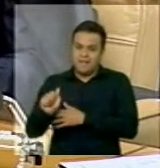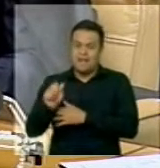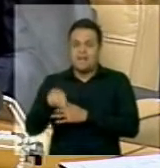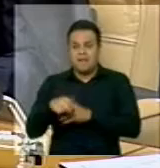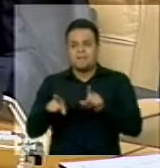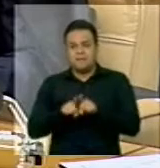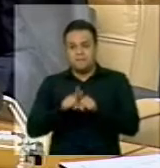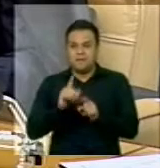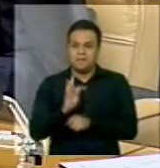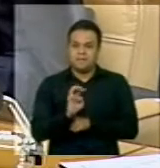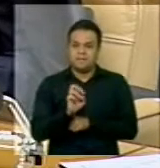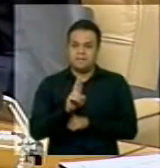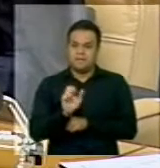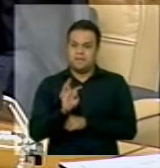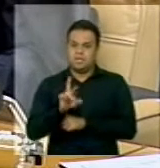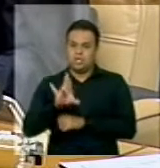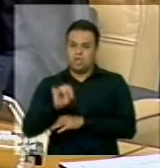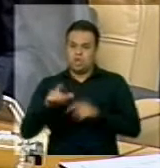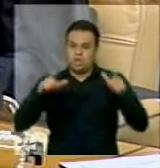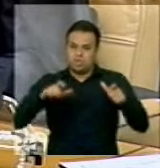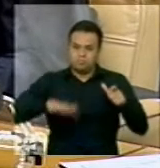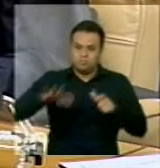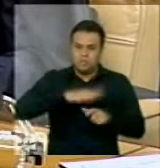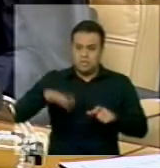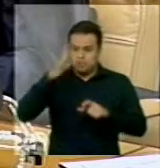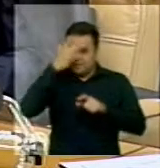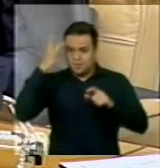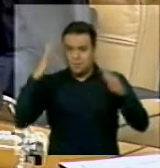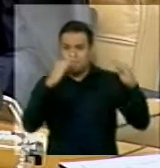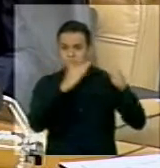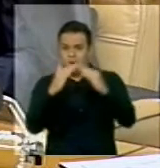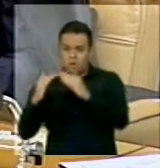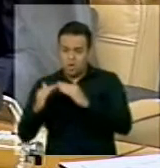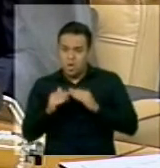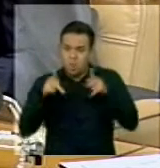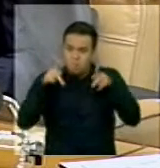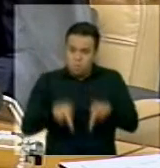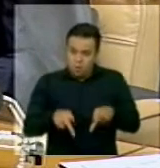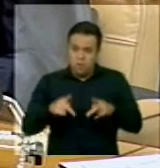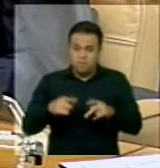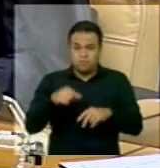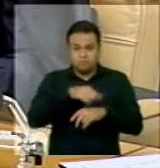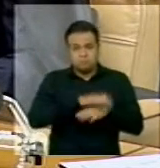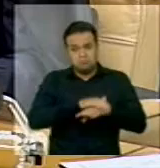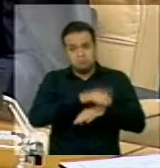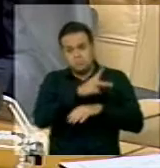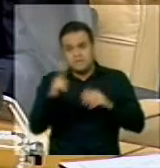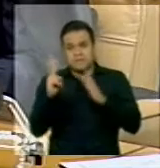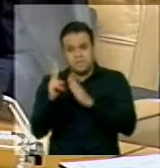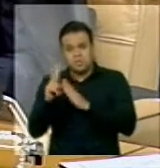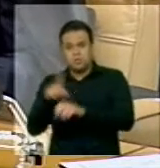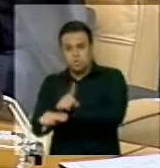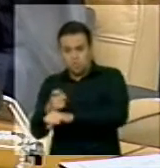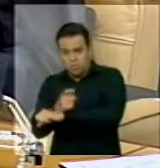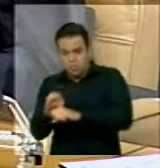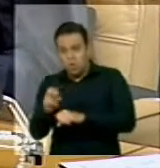que abrange a totalidade do habitat das regiões que os povos interessados ocupam ou utilizam de alguma